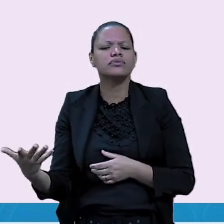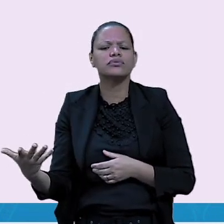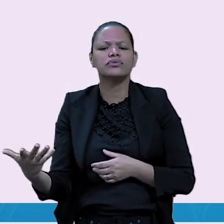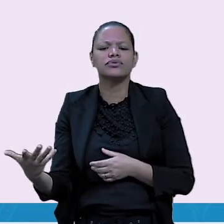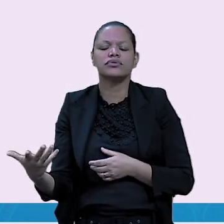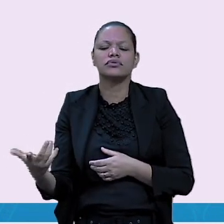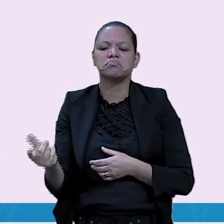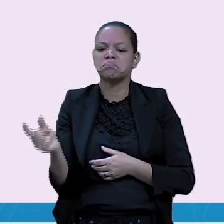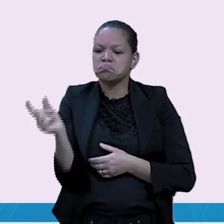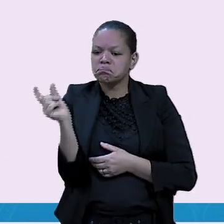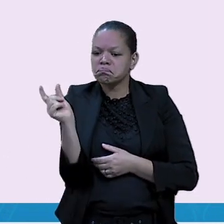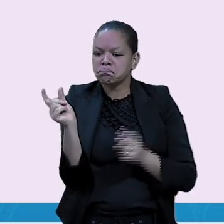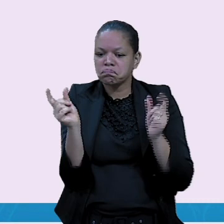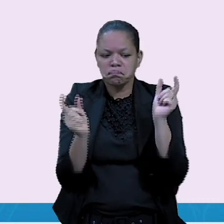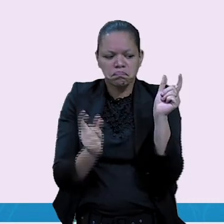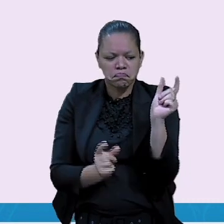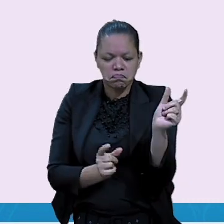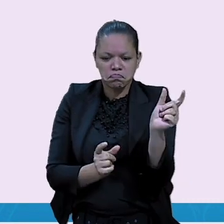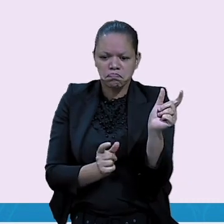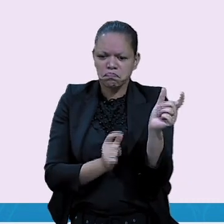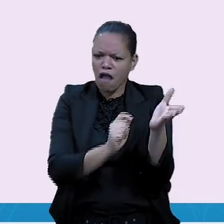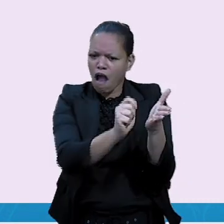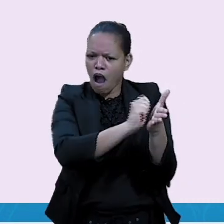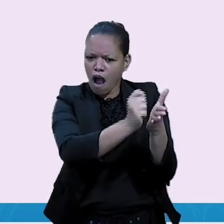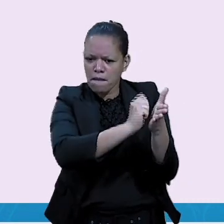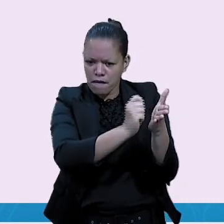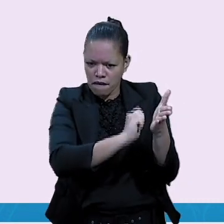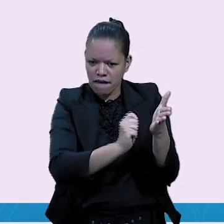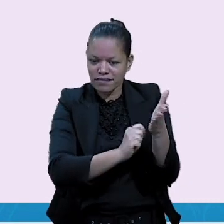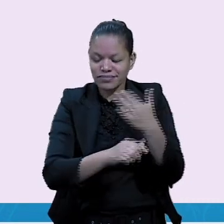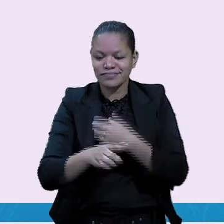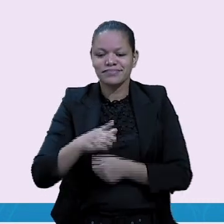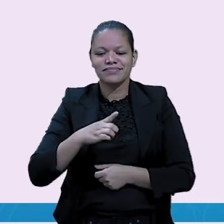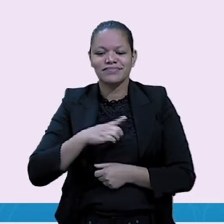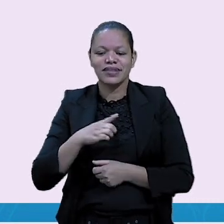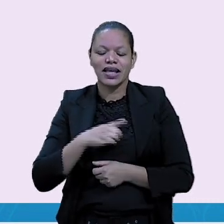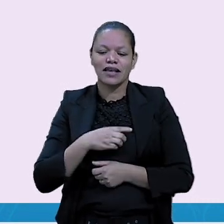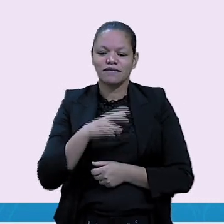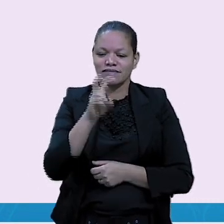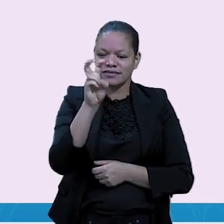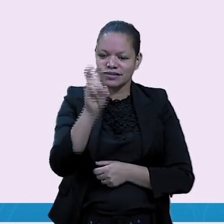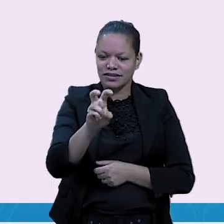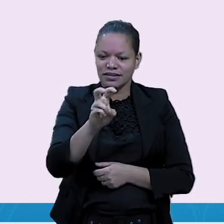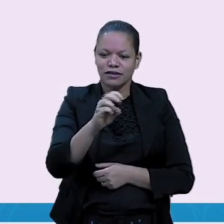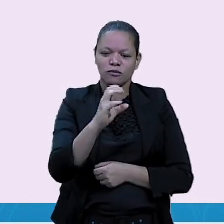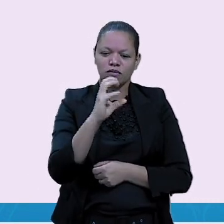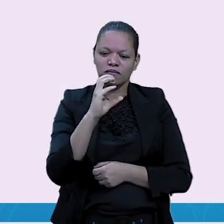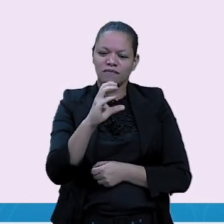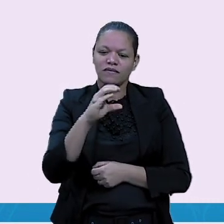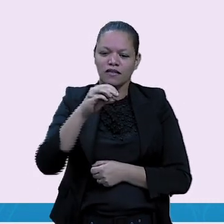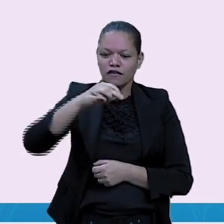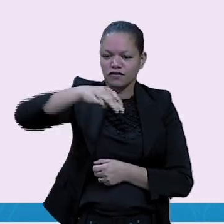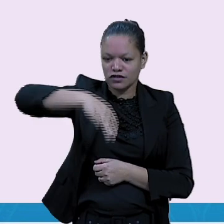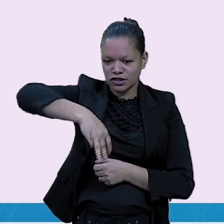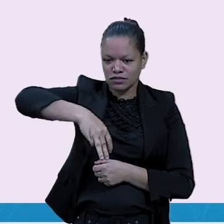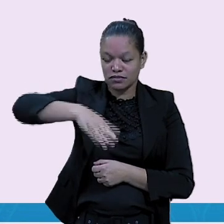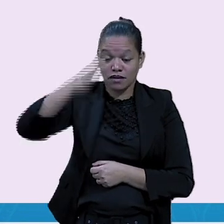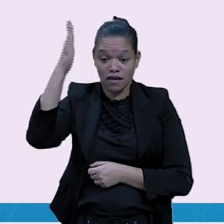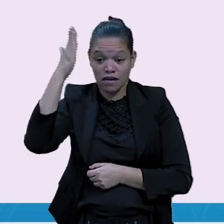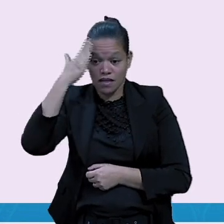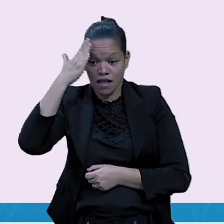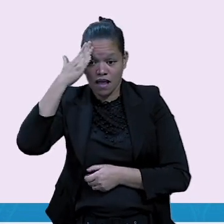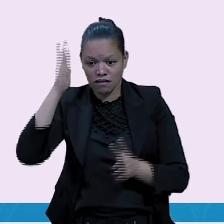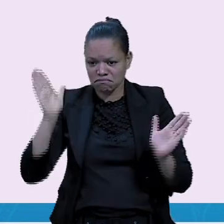no 5. Então, a borracha tem 5 centímetros. Agora que a gente sabe o tamanho de